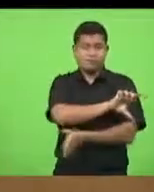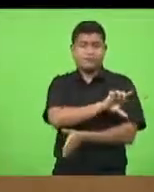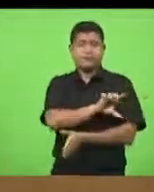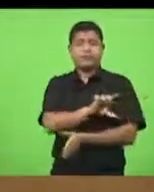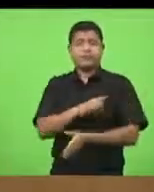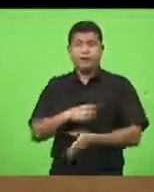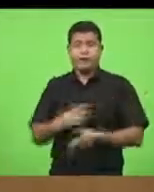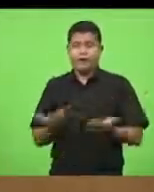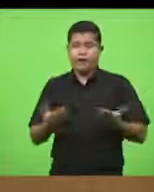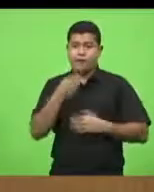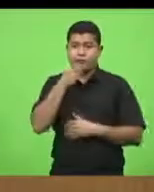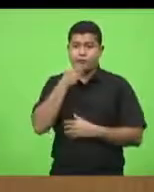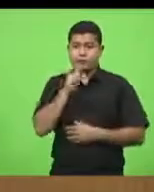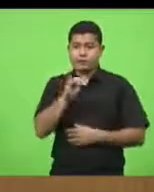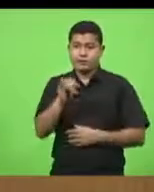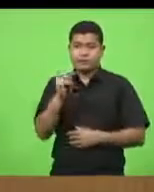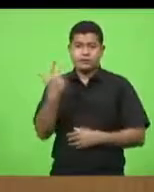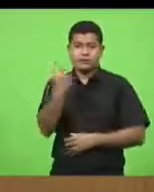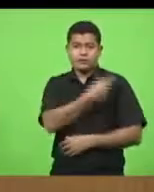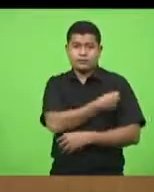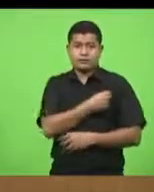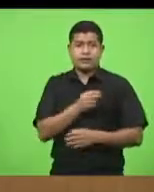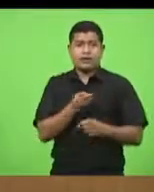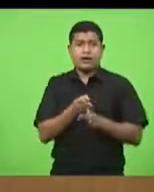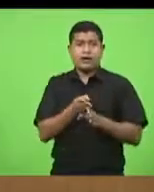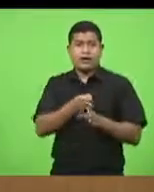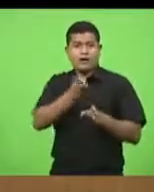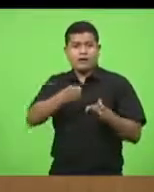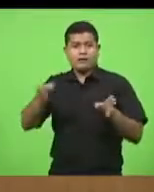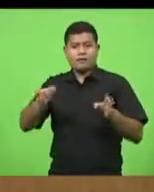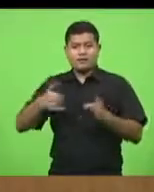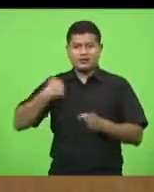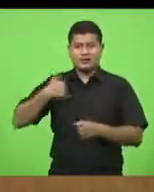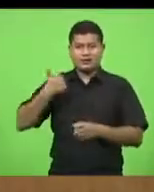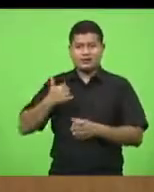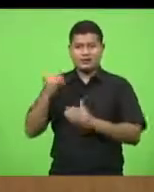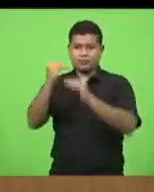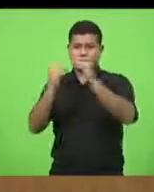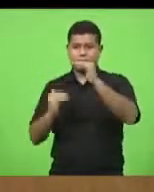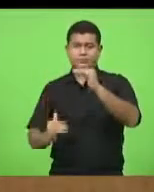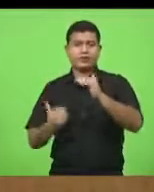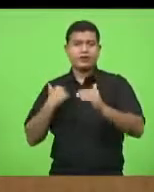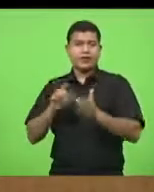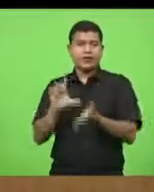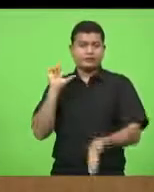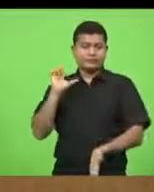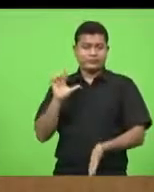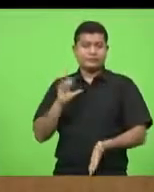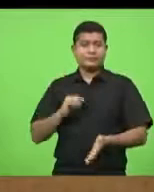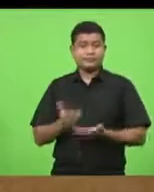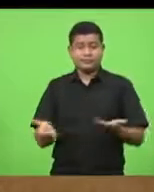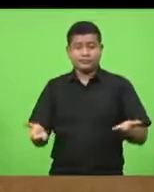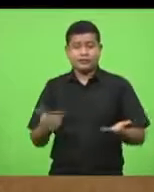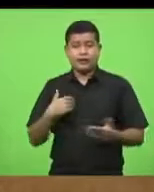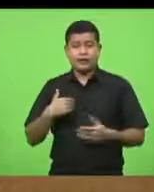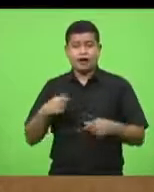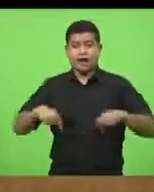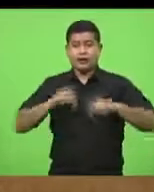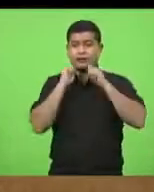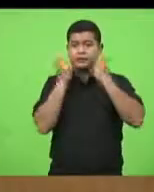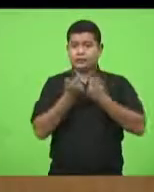a vacinação das fases anteriores. Então, senhor presidente, eu penso que a Assembleia Legislativa faz um gesto